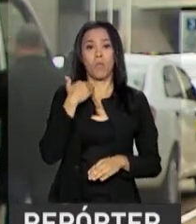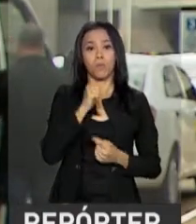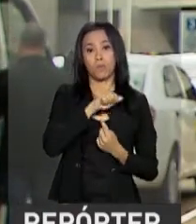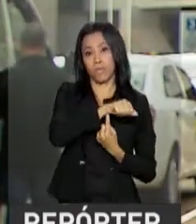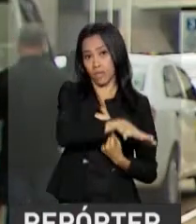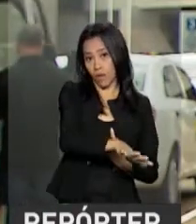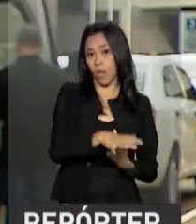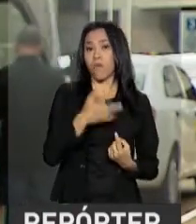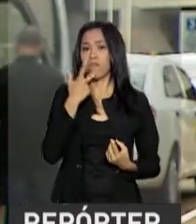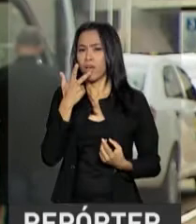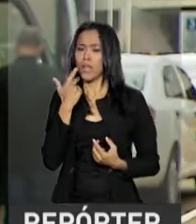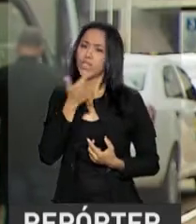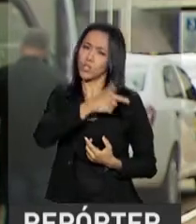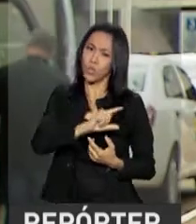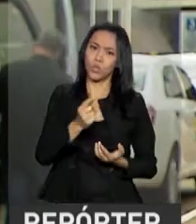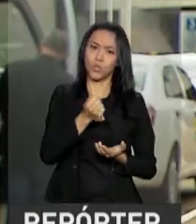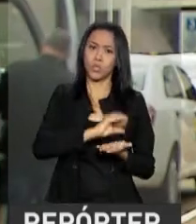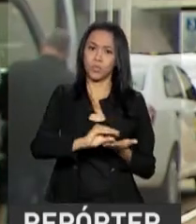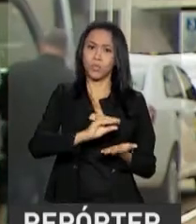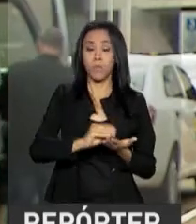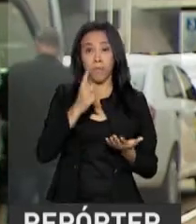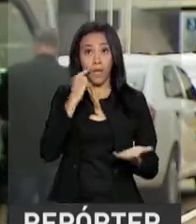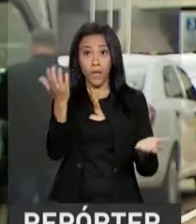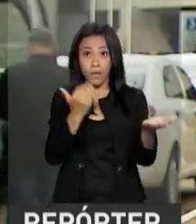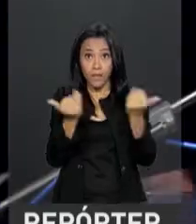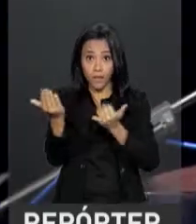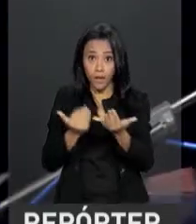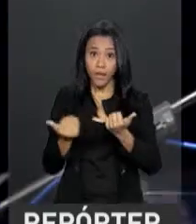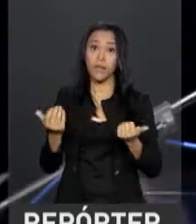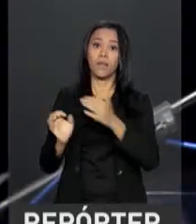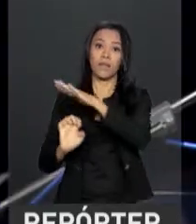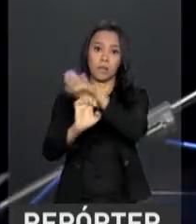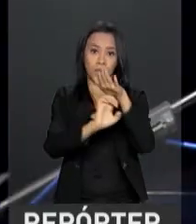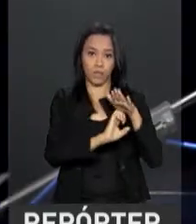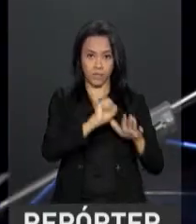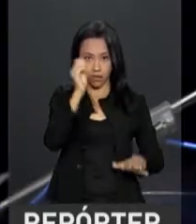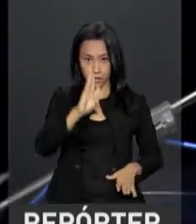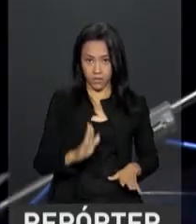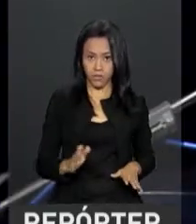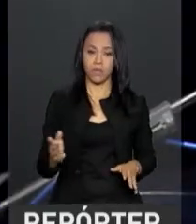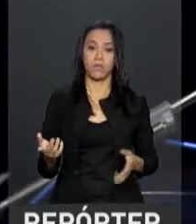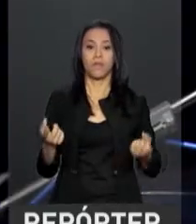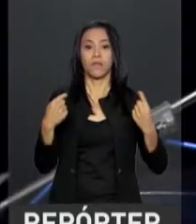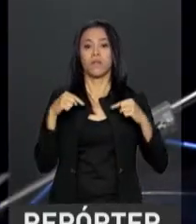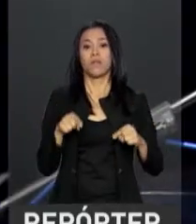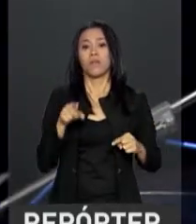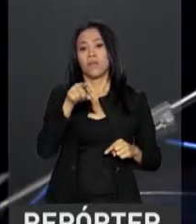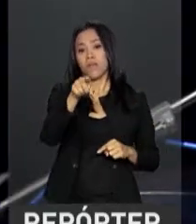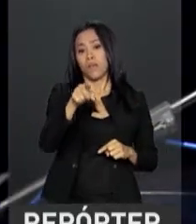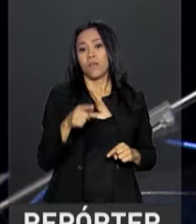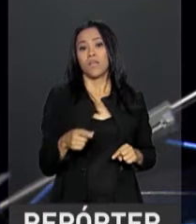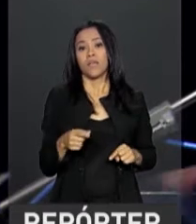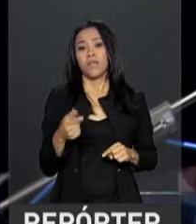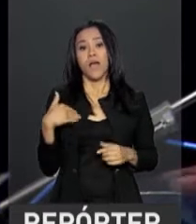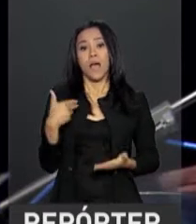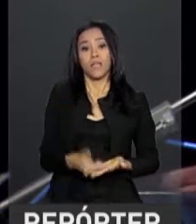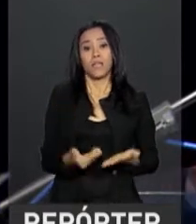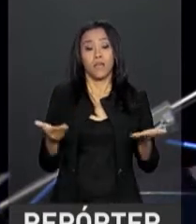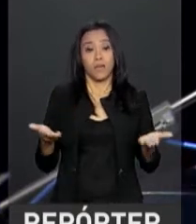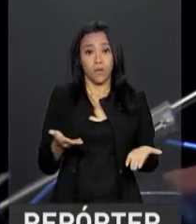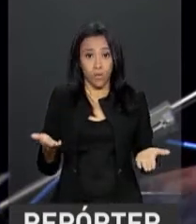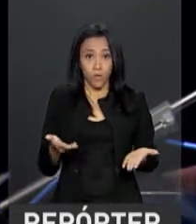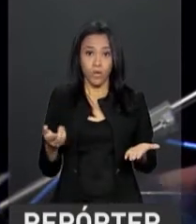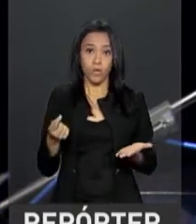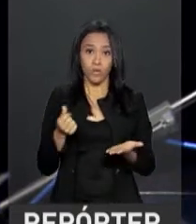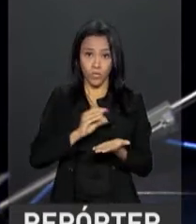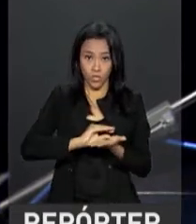investimentos para atrair recursos privados este motivo o total do investimento até o mundo gira em torno